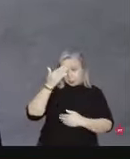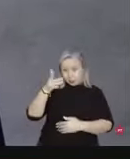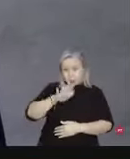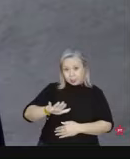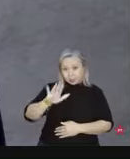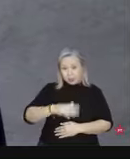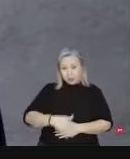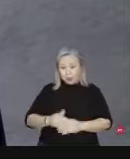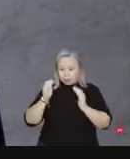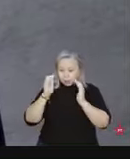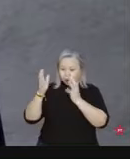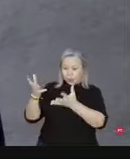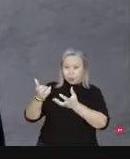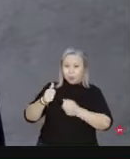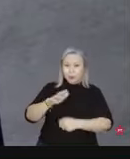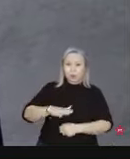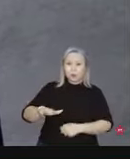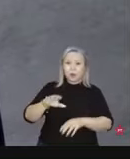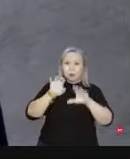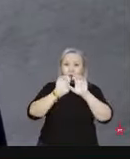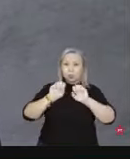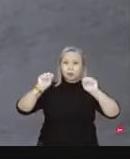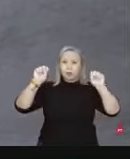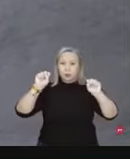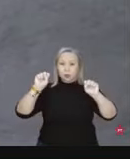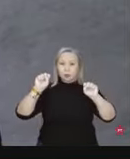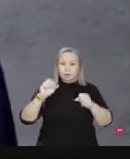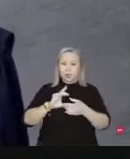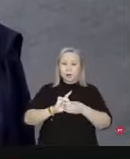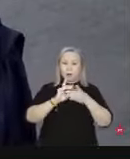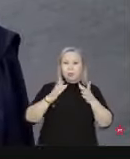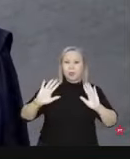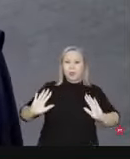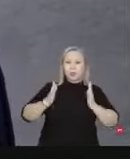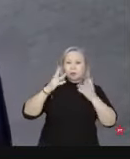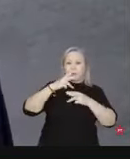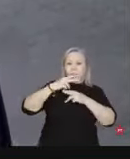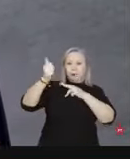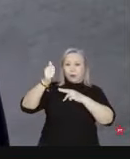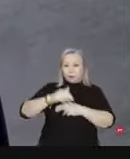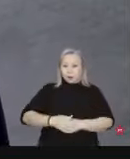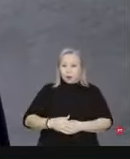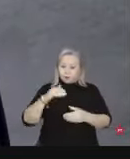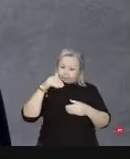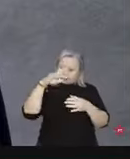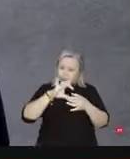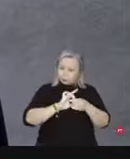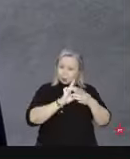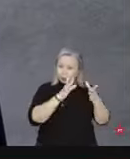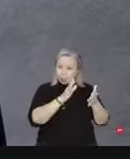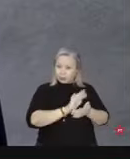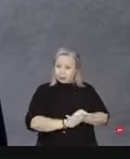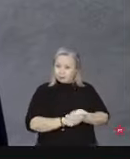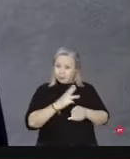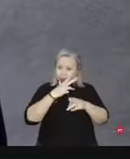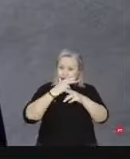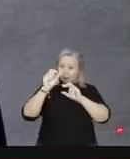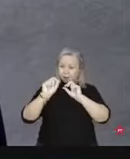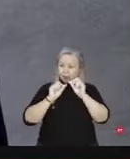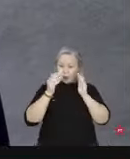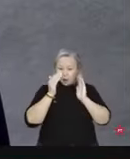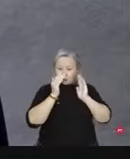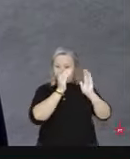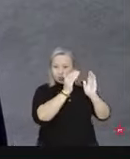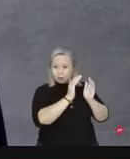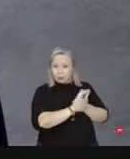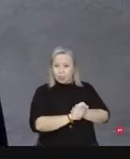no Tribunal da Democracia, para a celebração da vitória da democracia, da vitória do